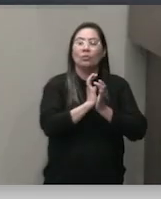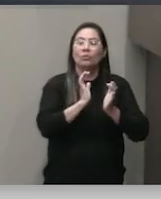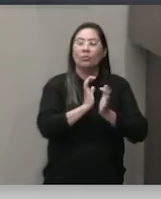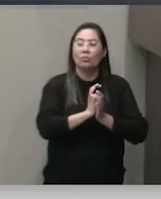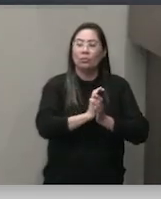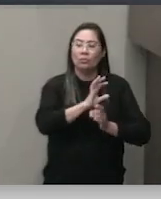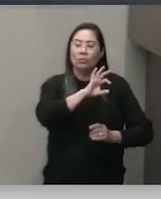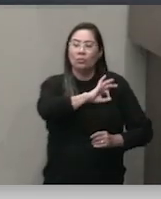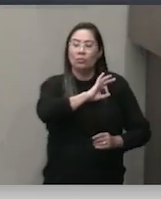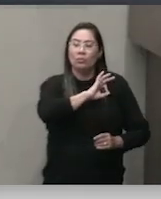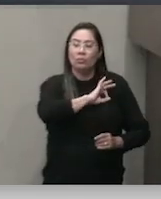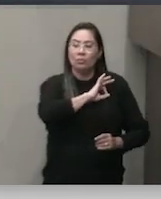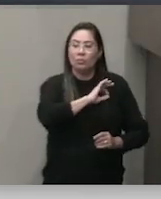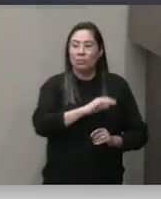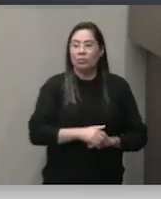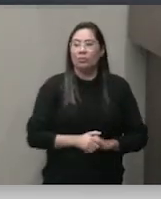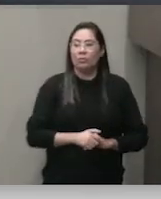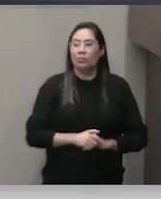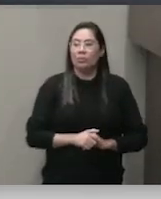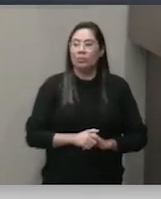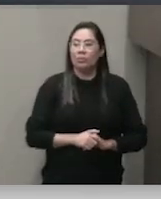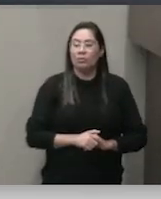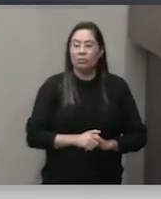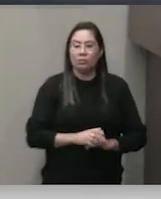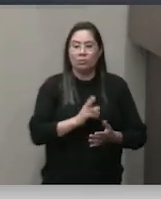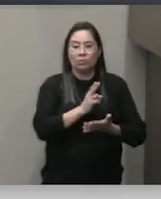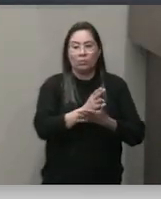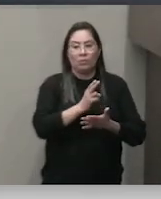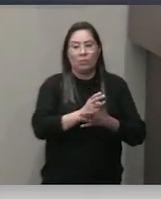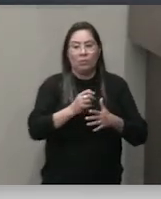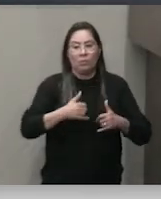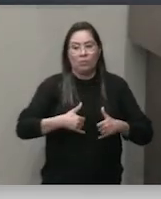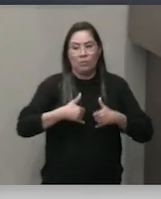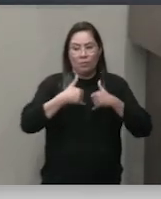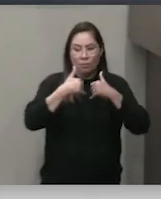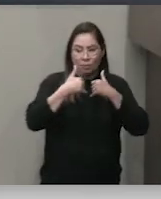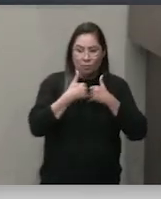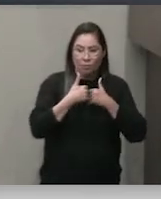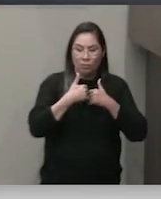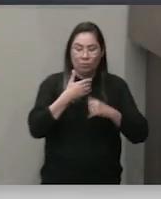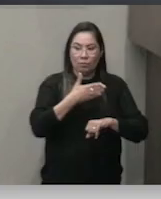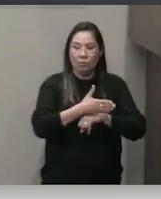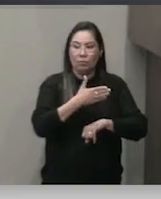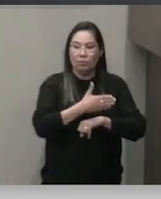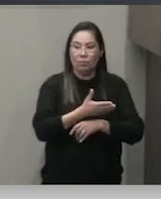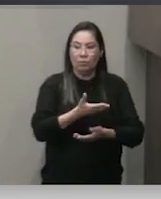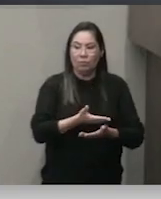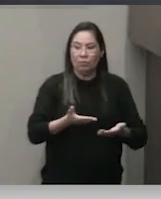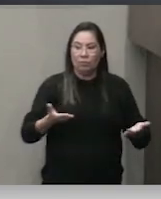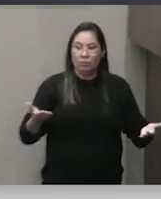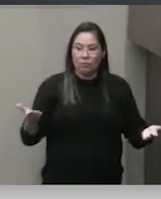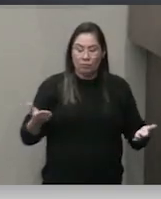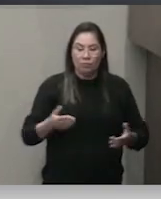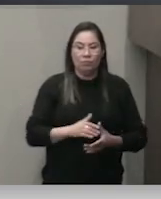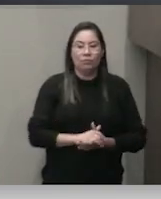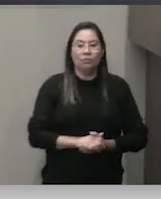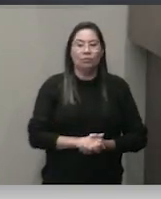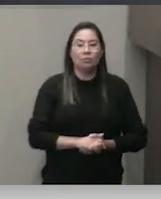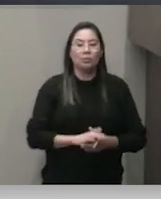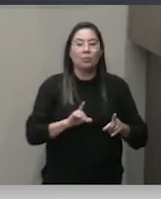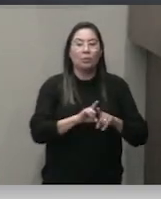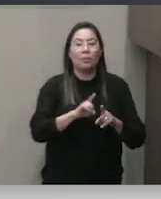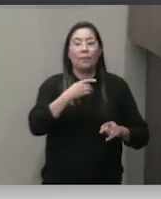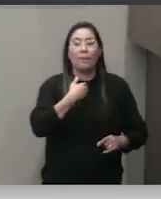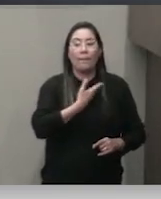gloriosa Brigada Militar, sempre uma honra a presença dos senhores, nos honram com a sua presença também o nosso